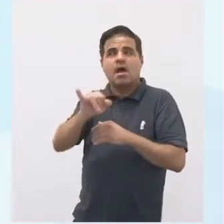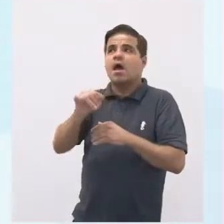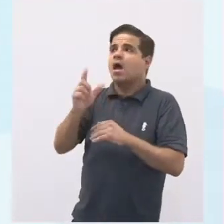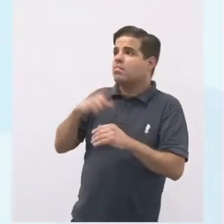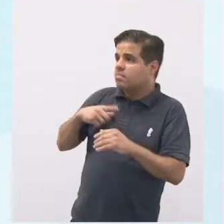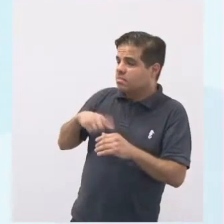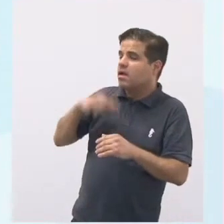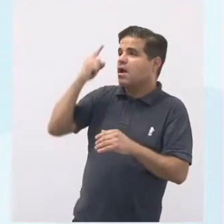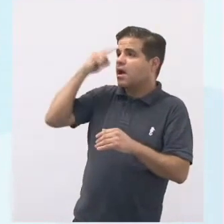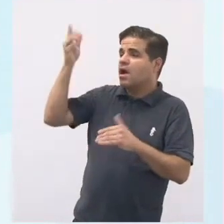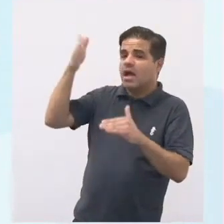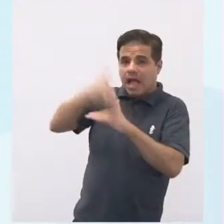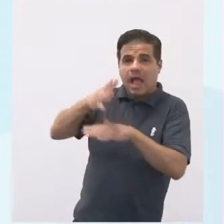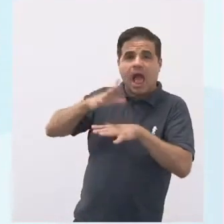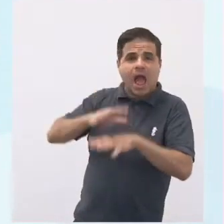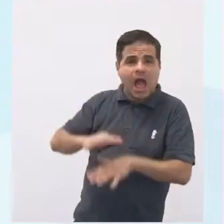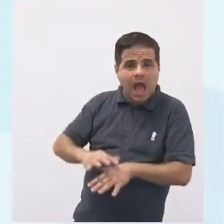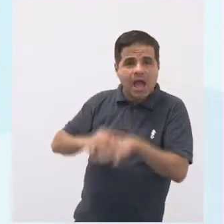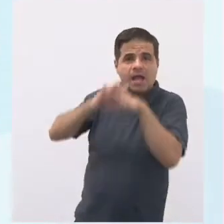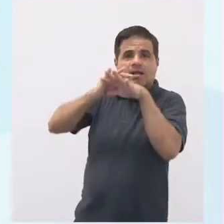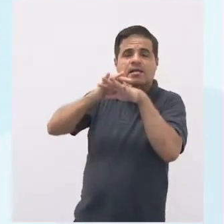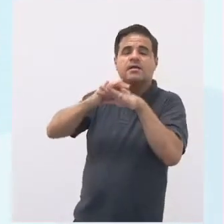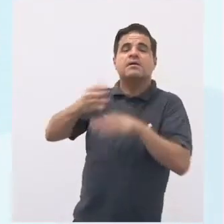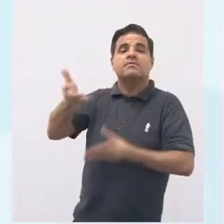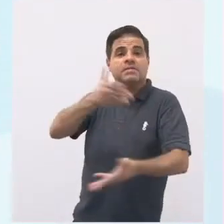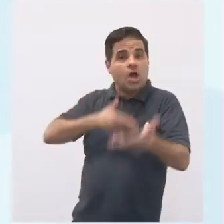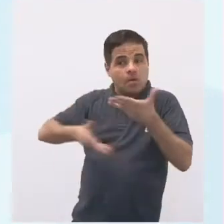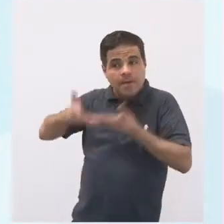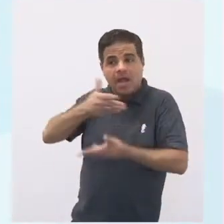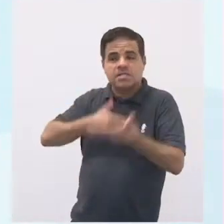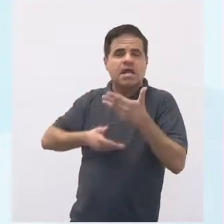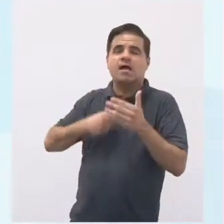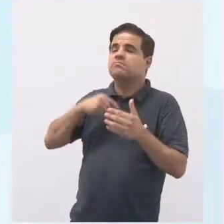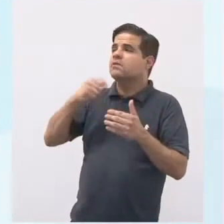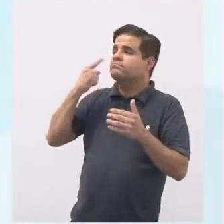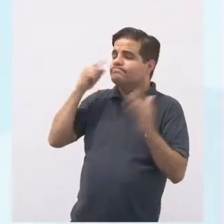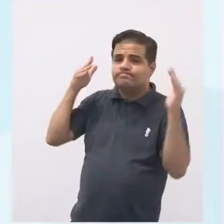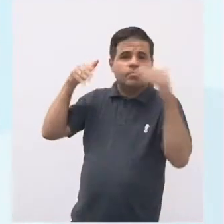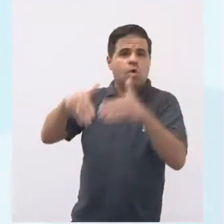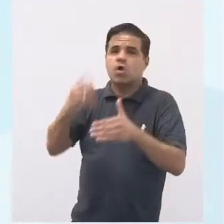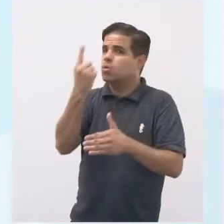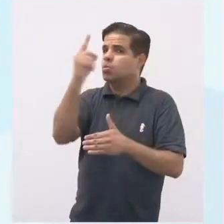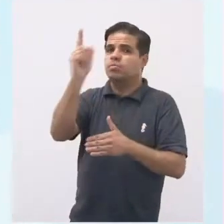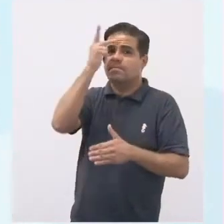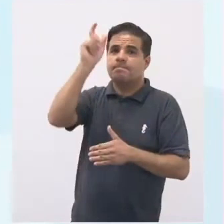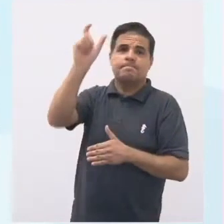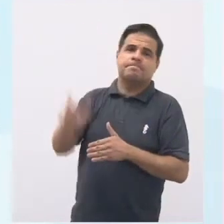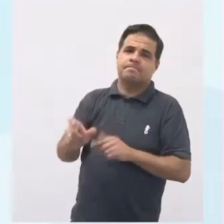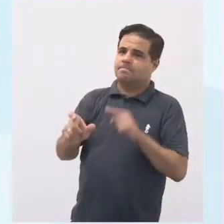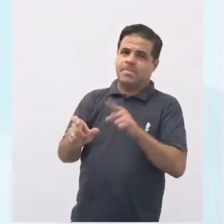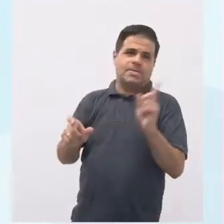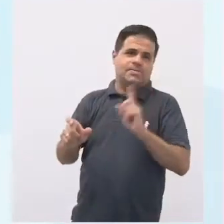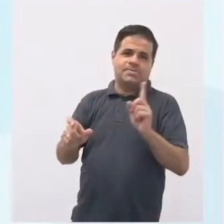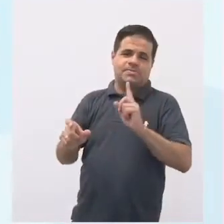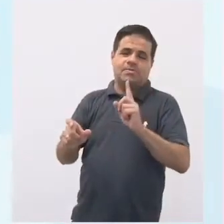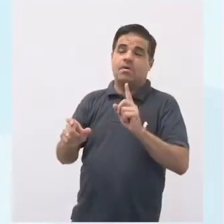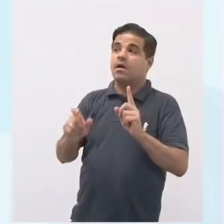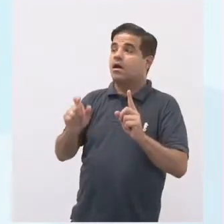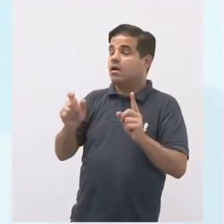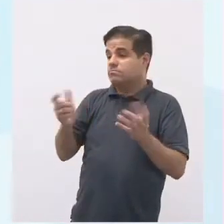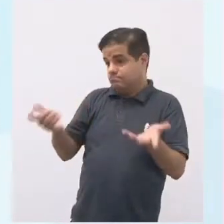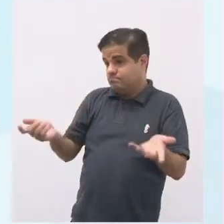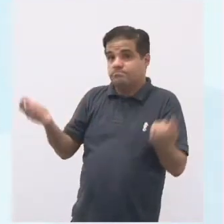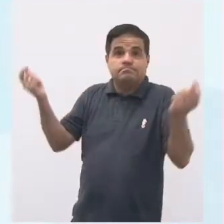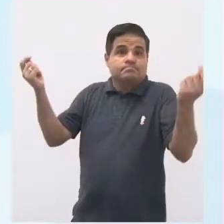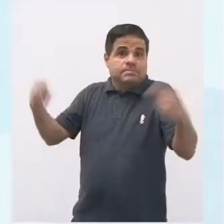contar também com a liderança que também vai ser compartilhada, então a gente não concentra em um único indivíduo, mas para que isso aconteça a